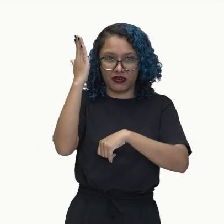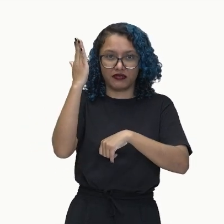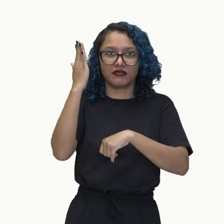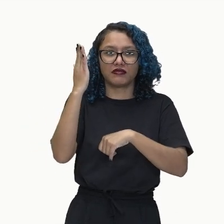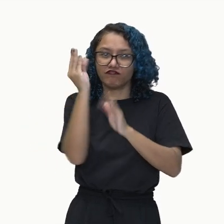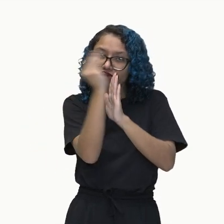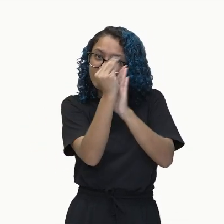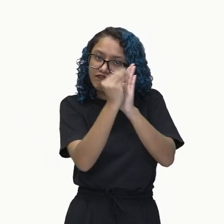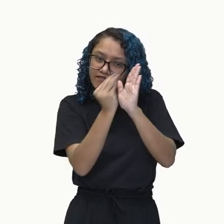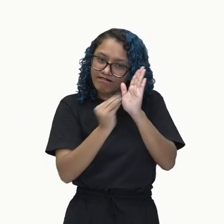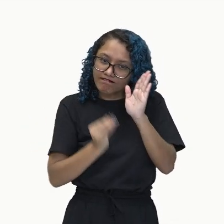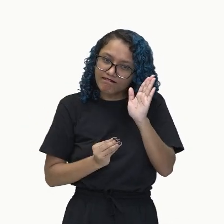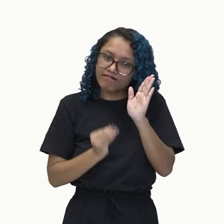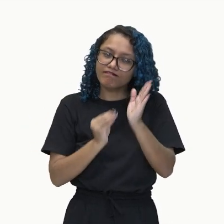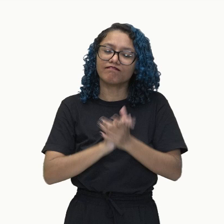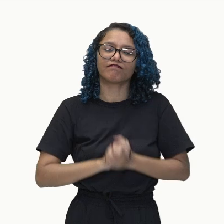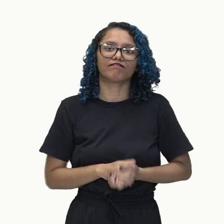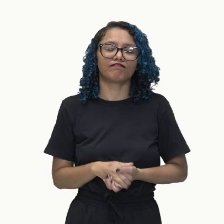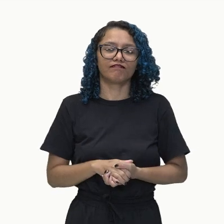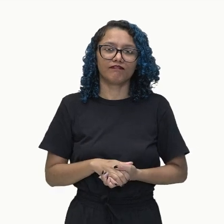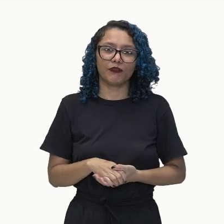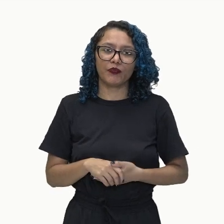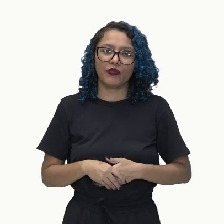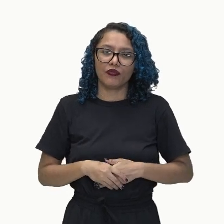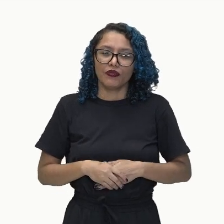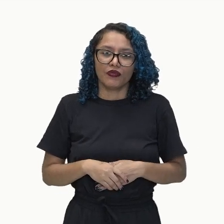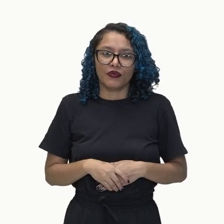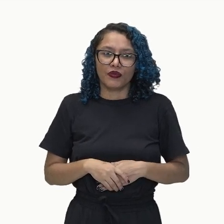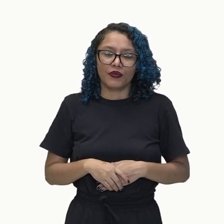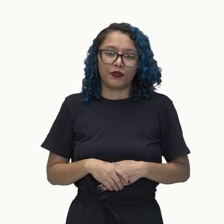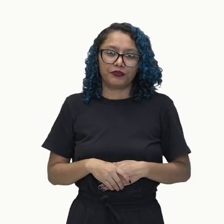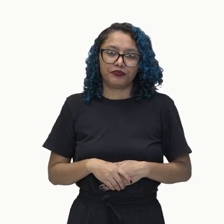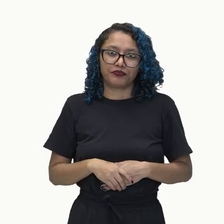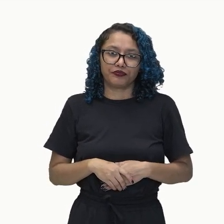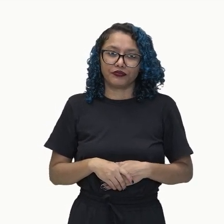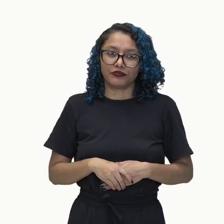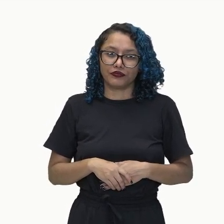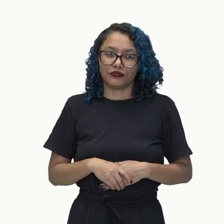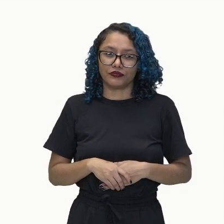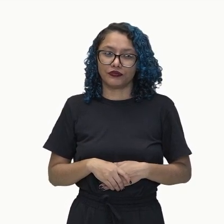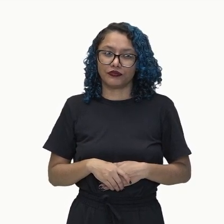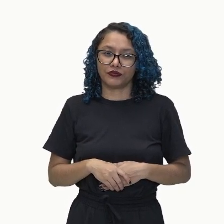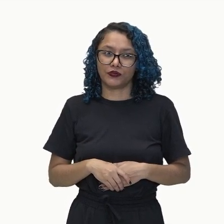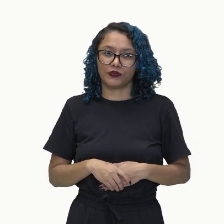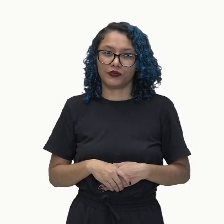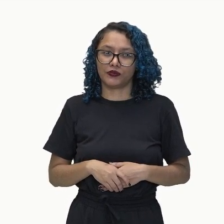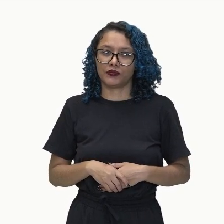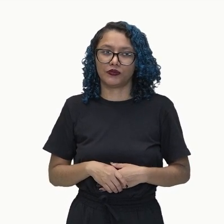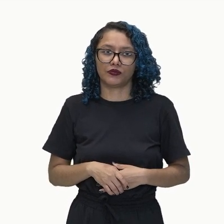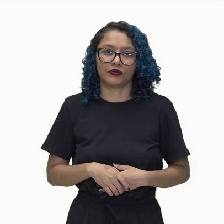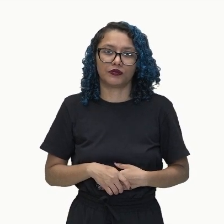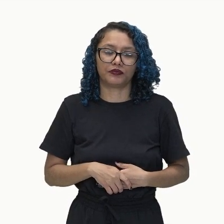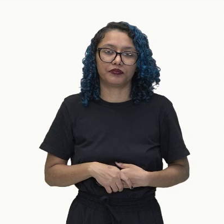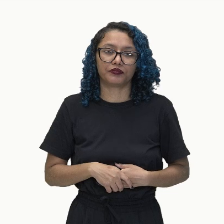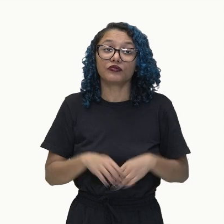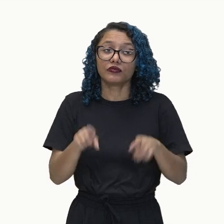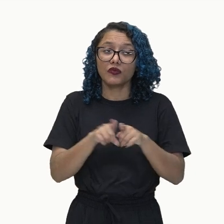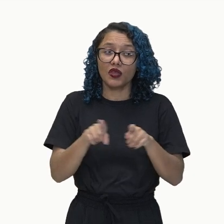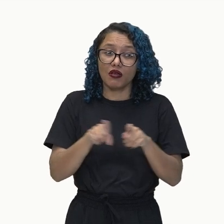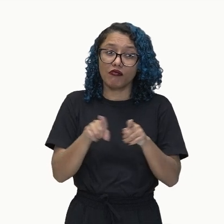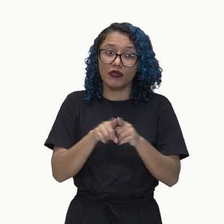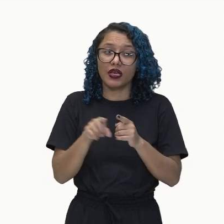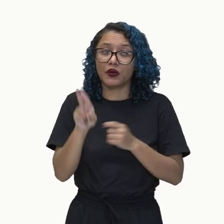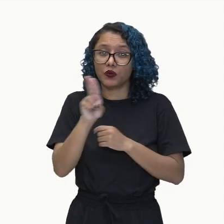numa resenha em que você está analisando o texto que você vai estudar, são elementos importantes. O uso da norma padrão da